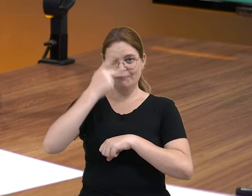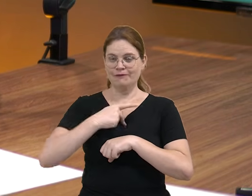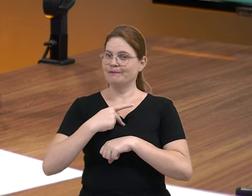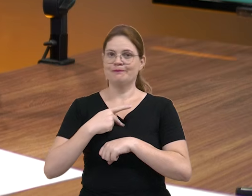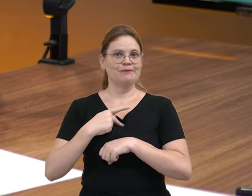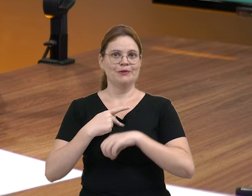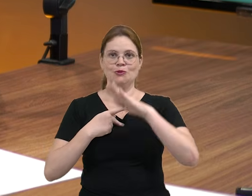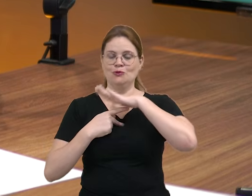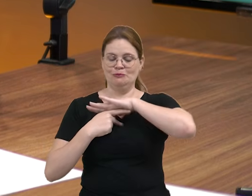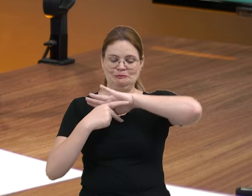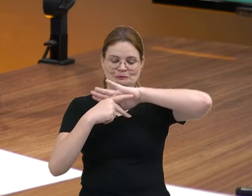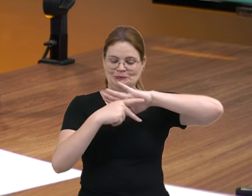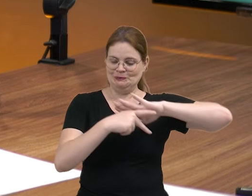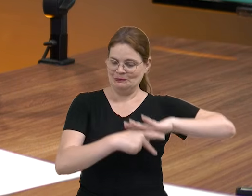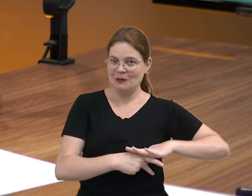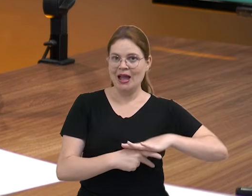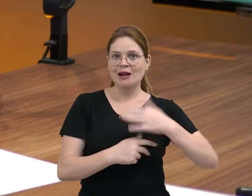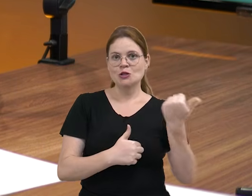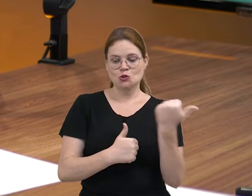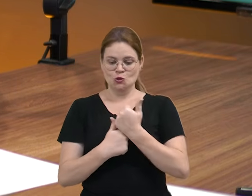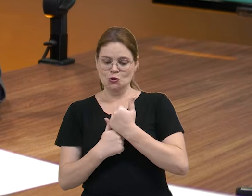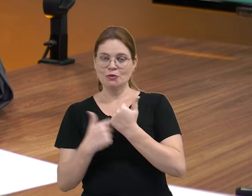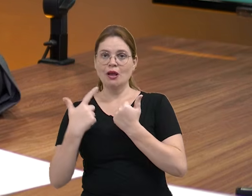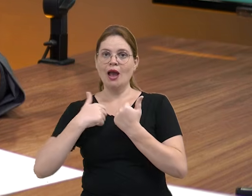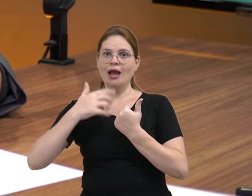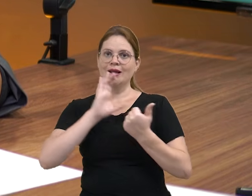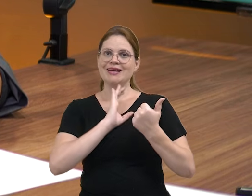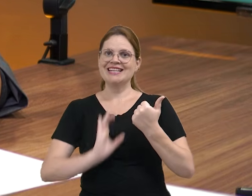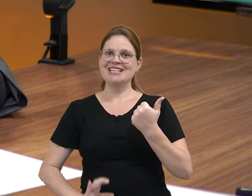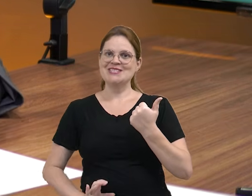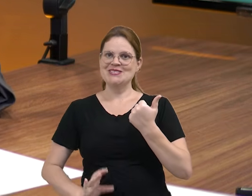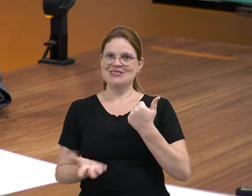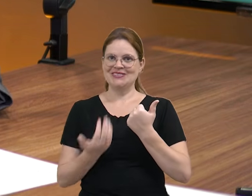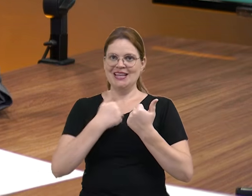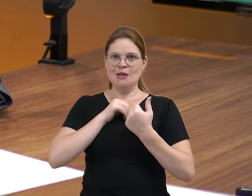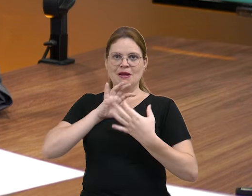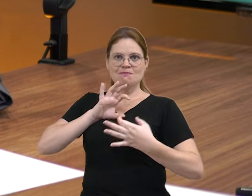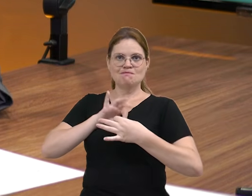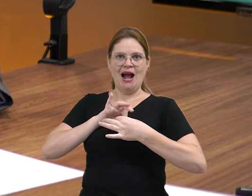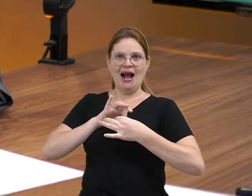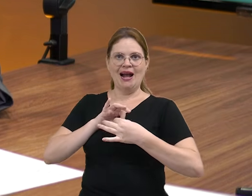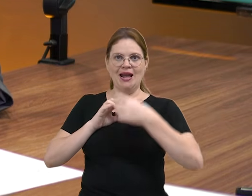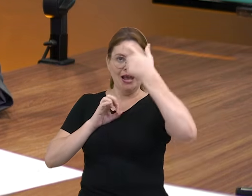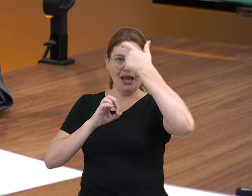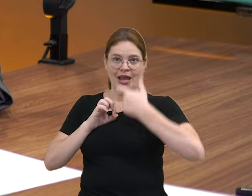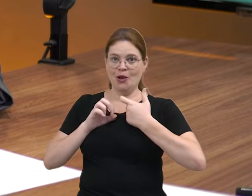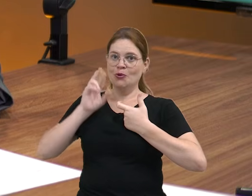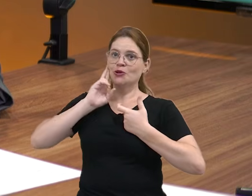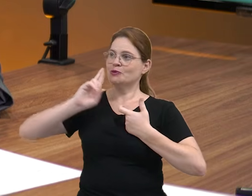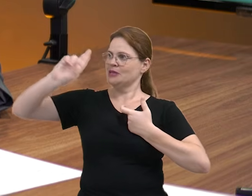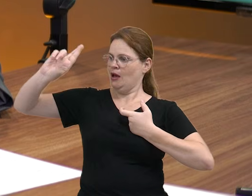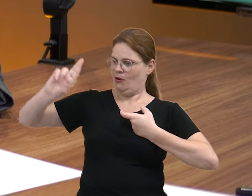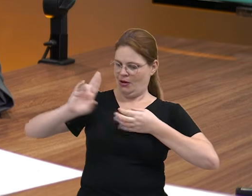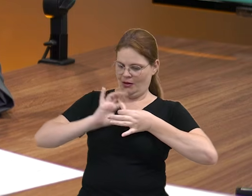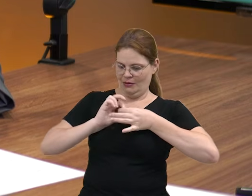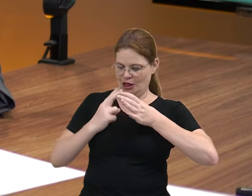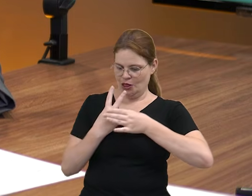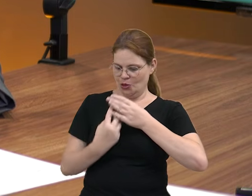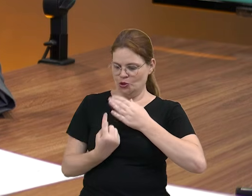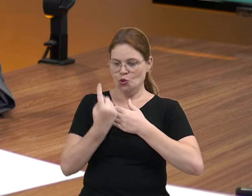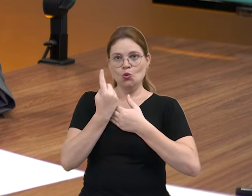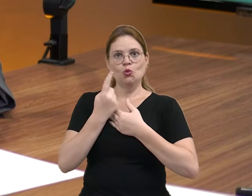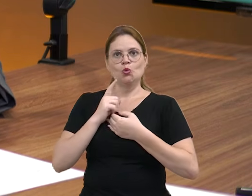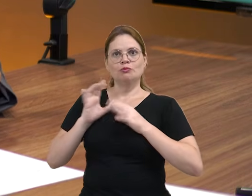não é isso? Onde eu deixo de ser, o velho homem ele deixa de existir e nasce um novo, né? Porque o Espírito Santo gera em